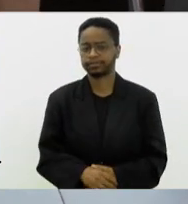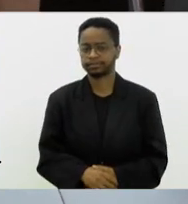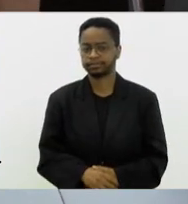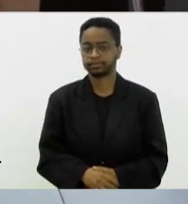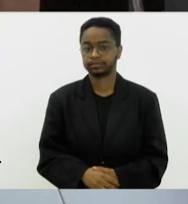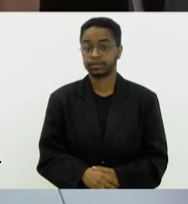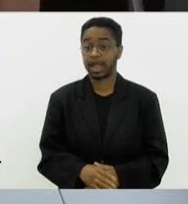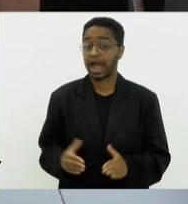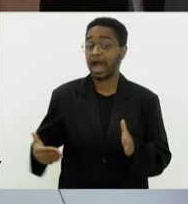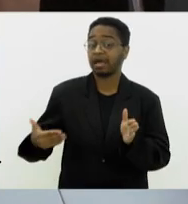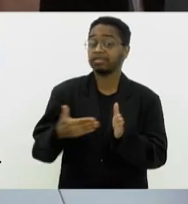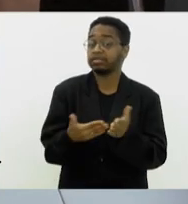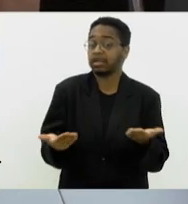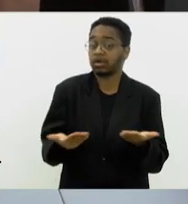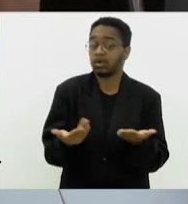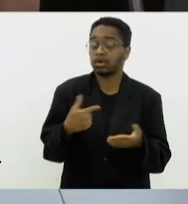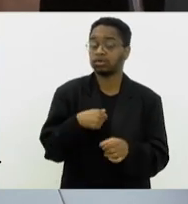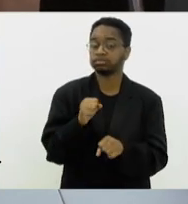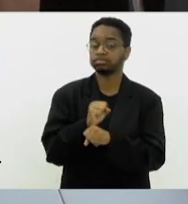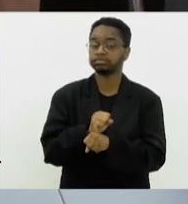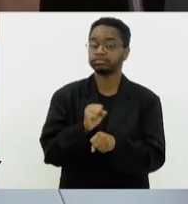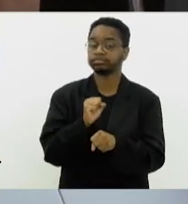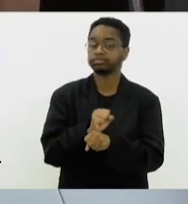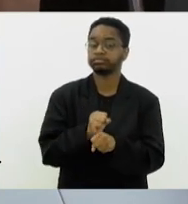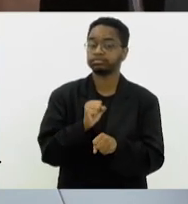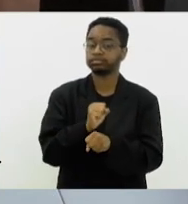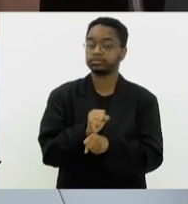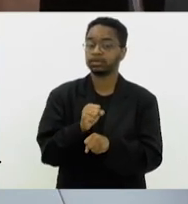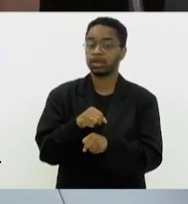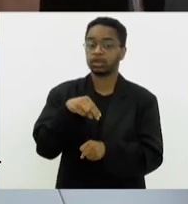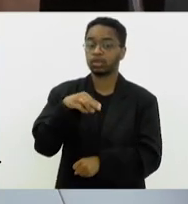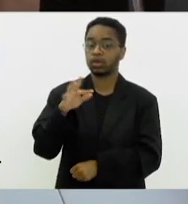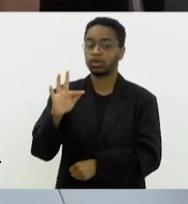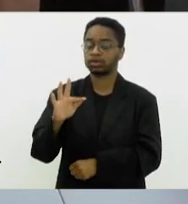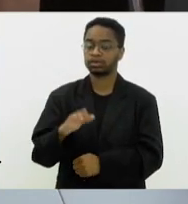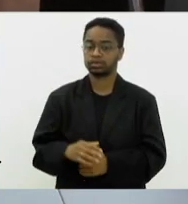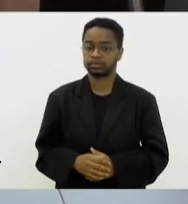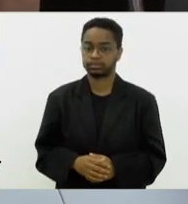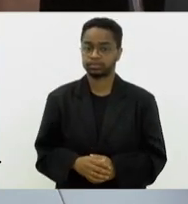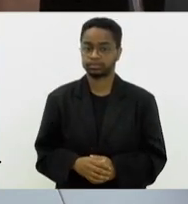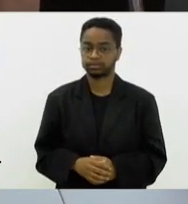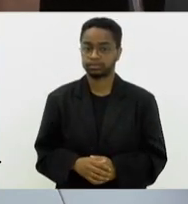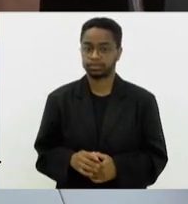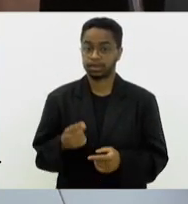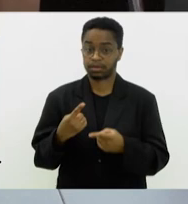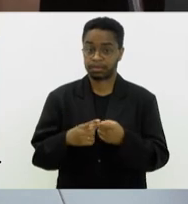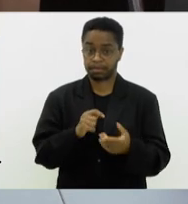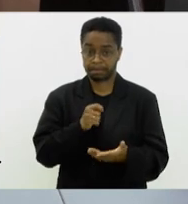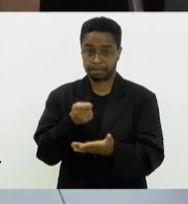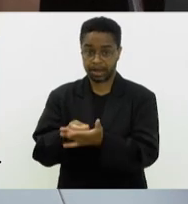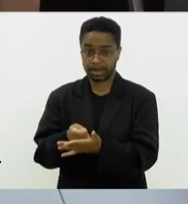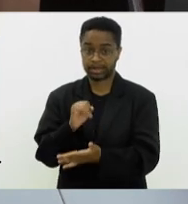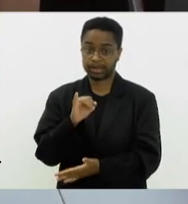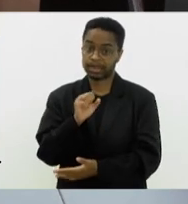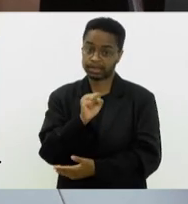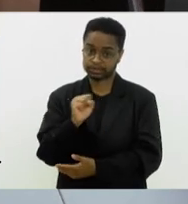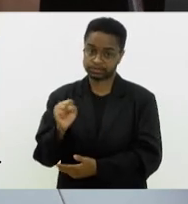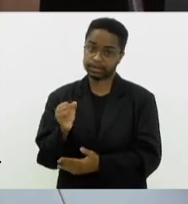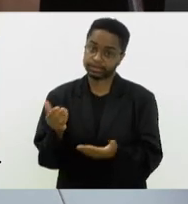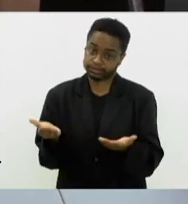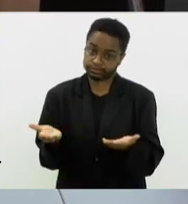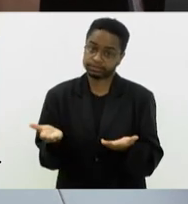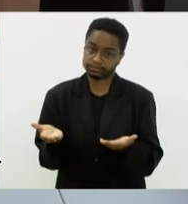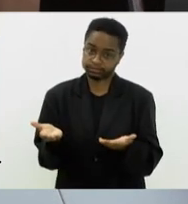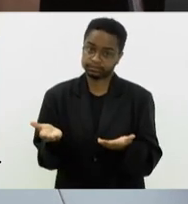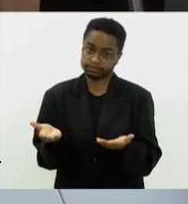Estou até agora esperando a nota fiscal, porque paga ISS.